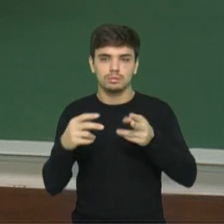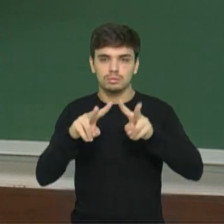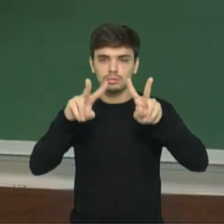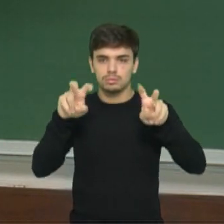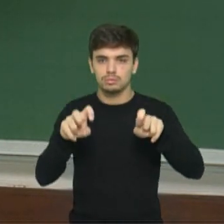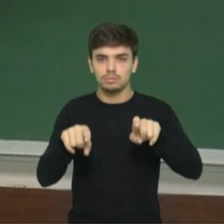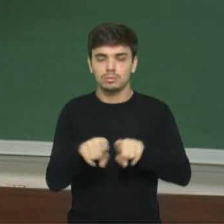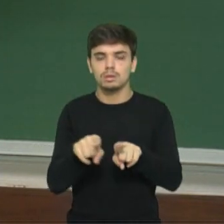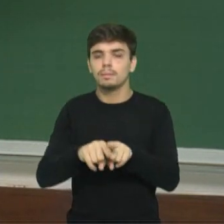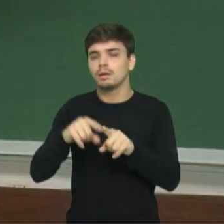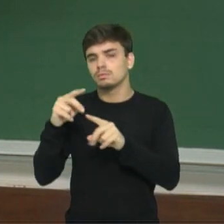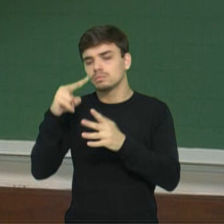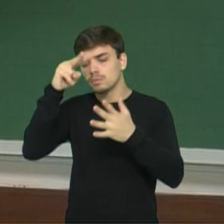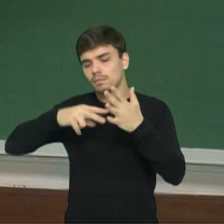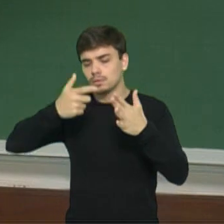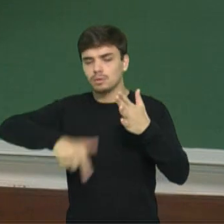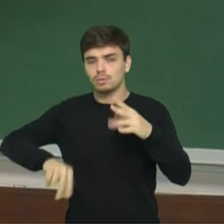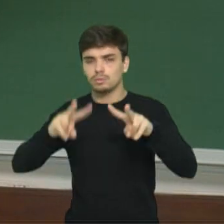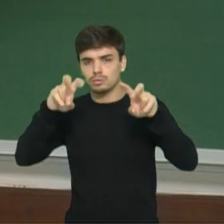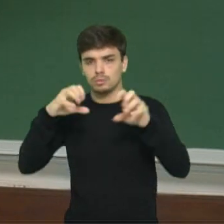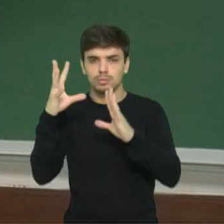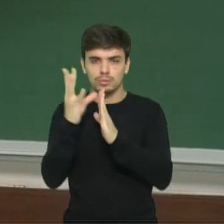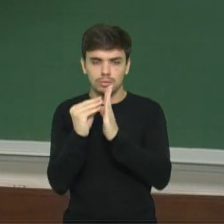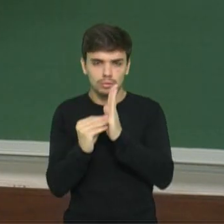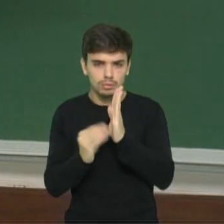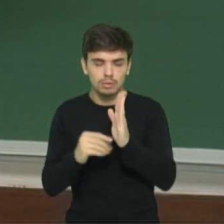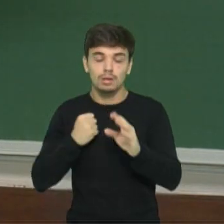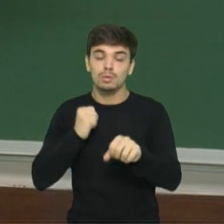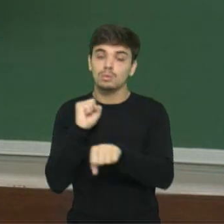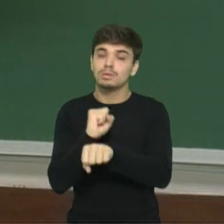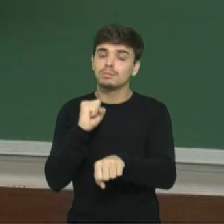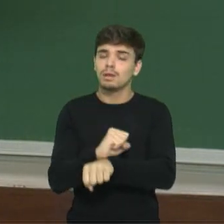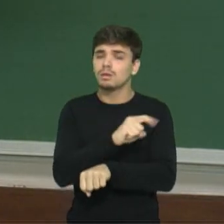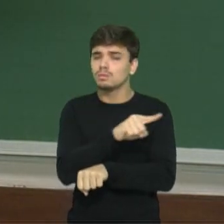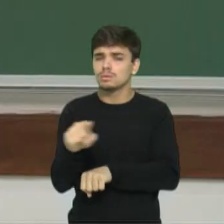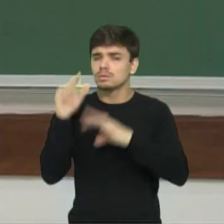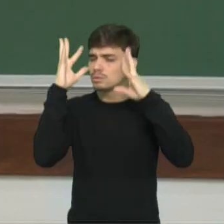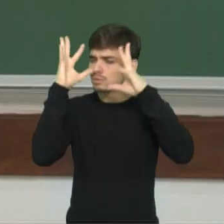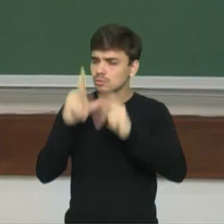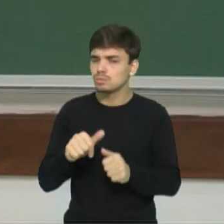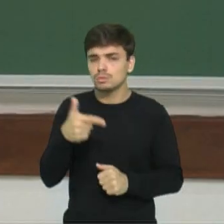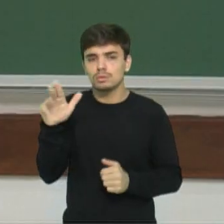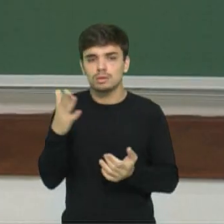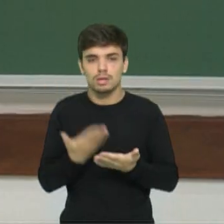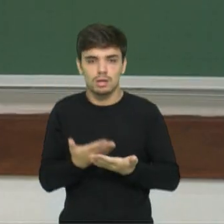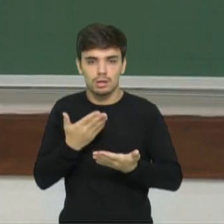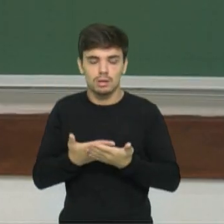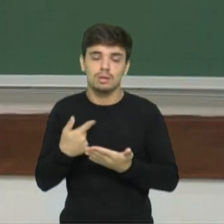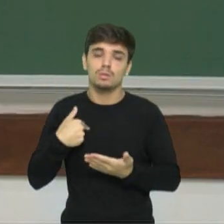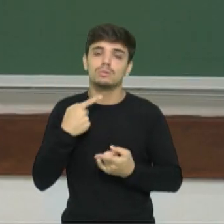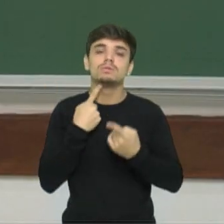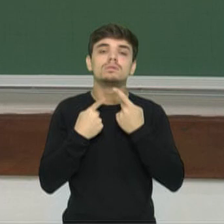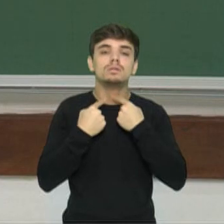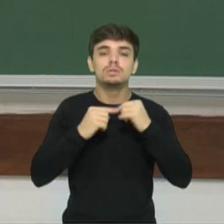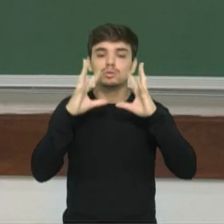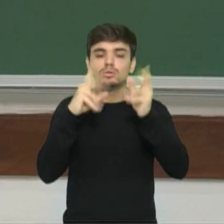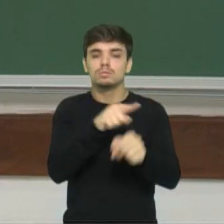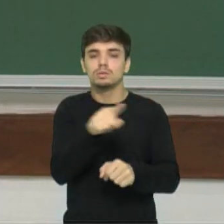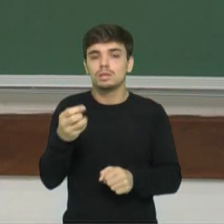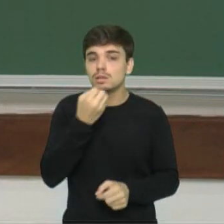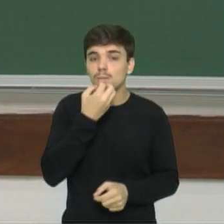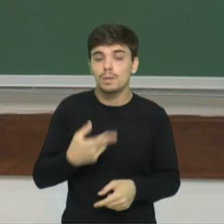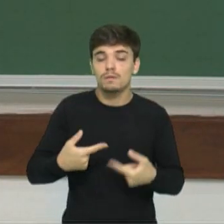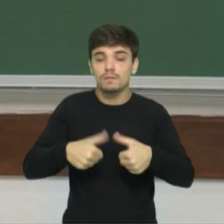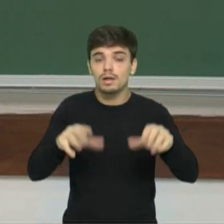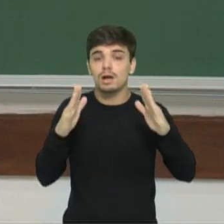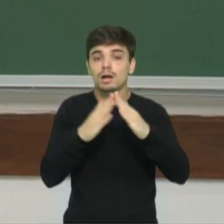de conteúdos, uma revisão desse bloco de conteúdos. Aguardo todos vocês aqui na nossa próxima aula. Desejo que vocês fiquem bem,